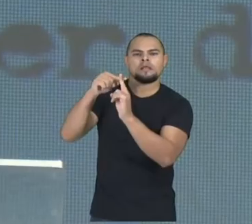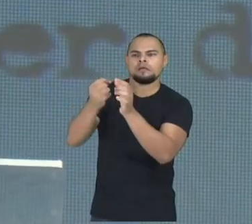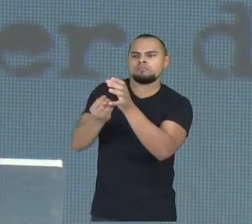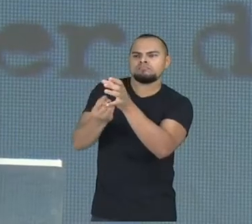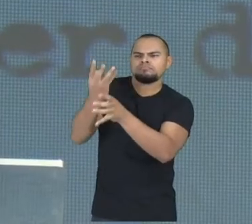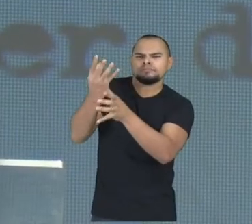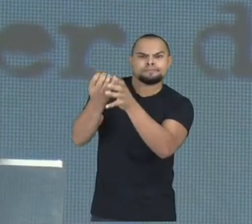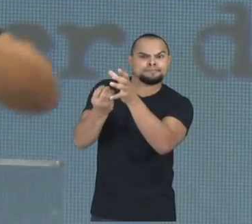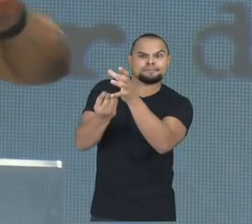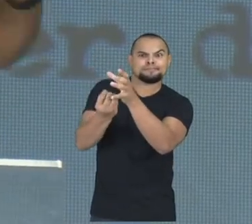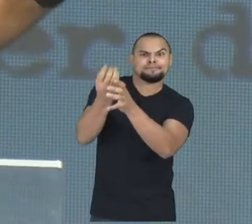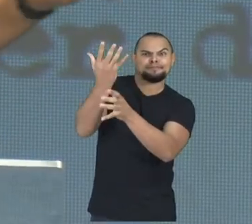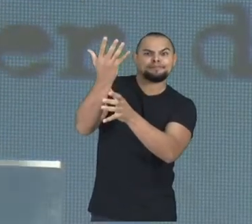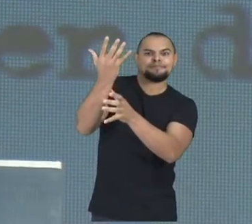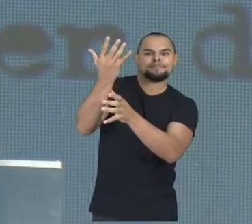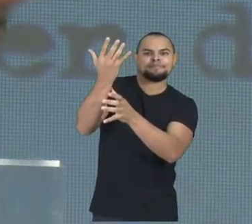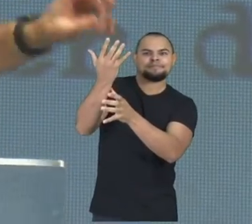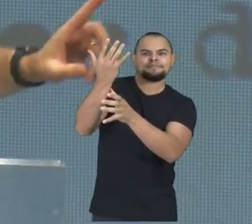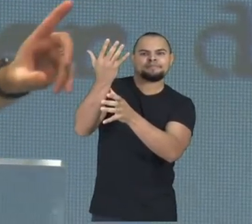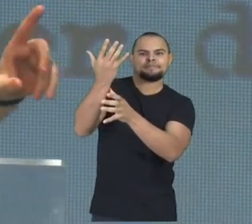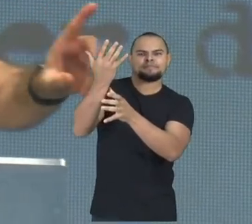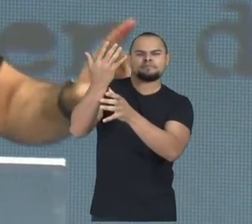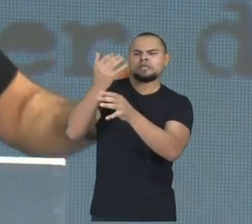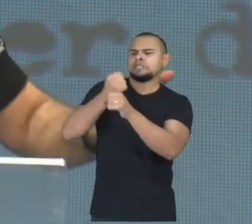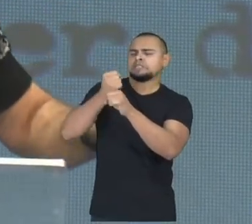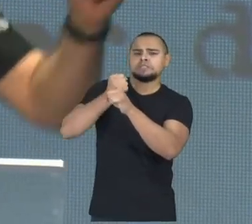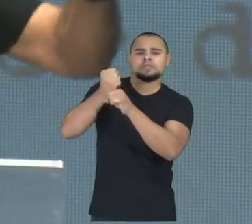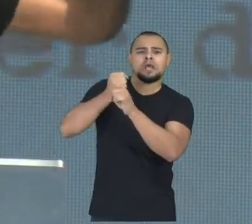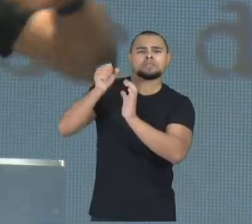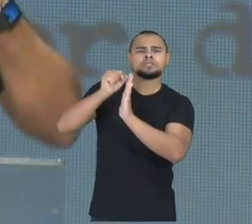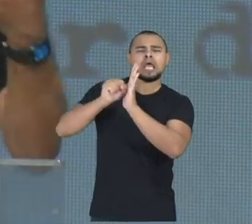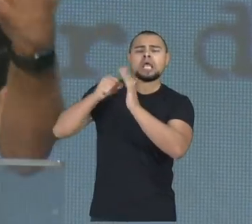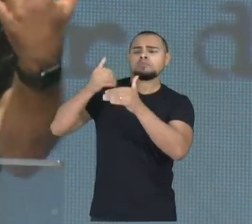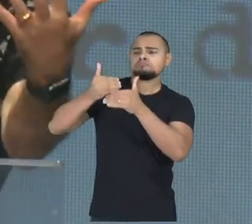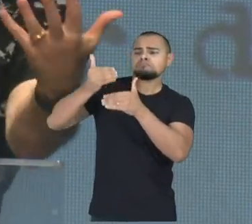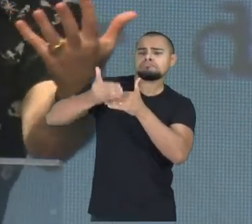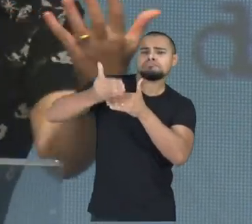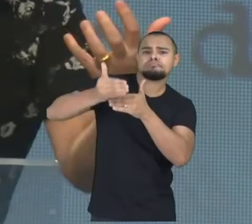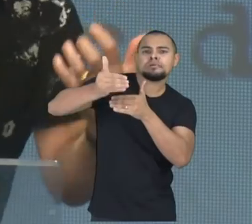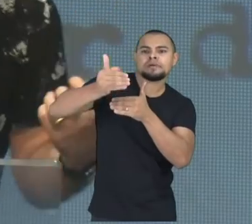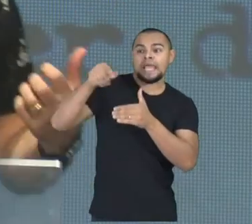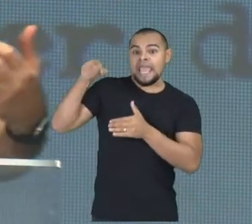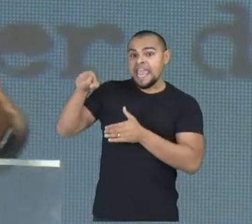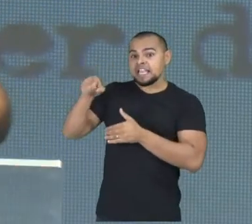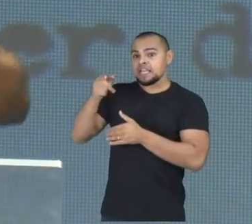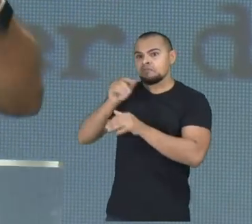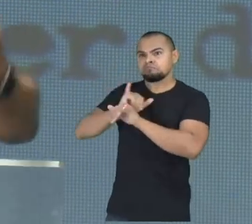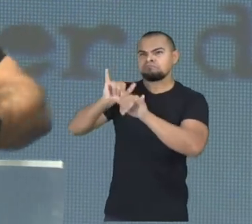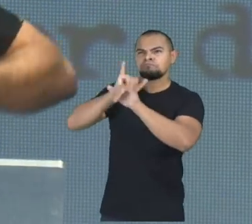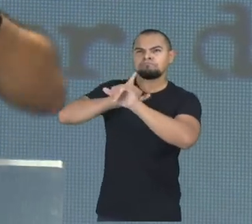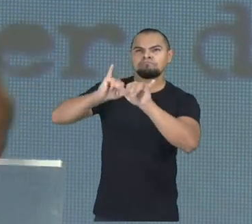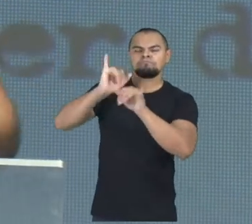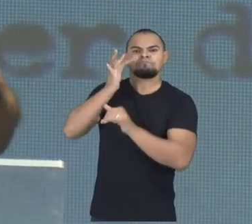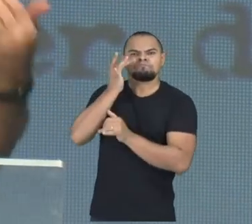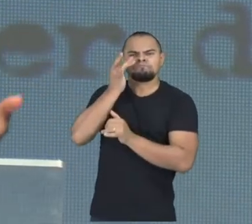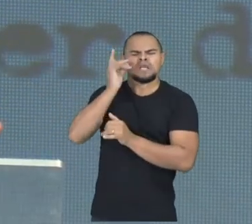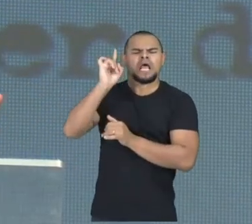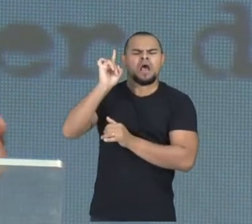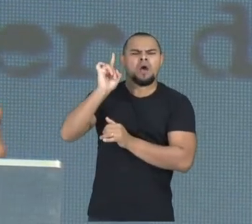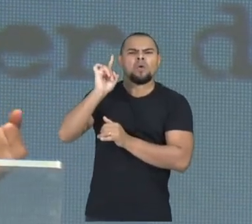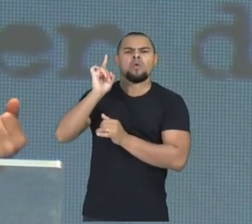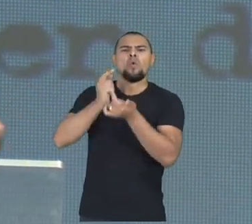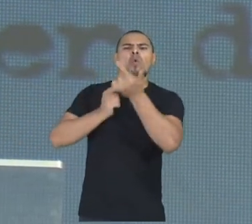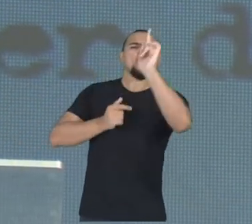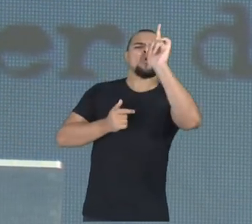sensitive. Décadas, séculos depois, não que ele tenha falado pessoalmente com esse movimento, mas ele foi reestudado